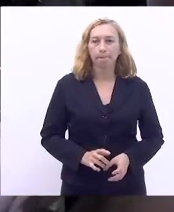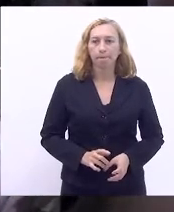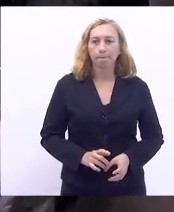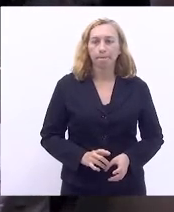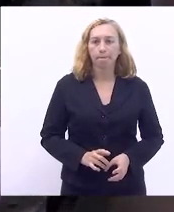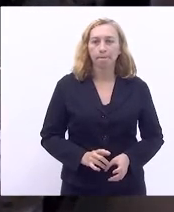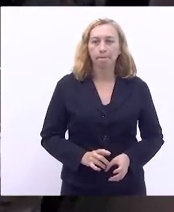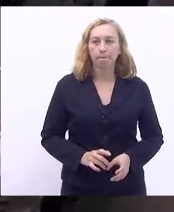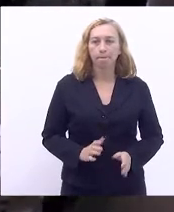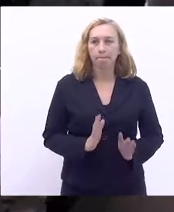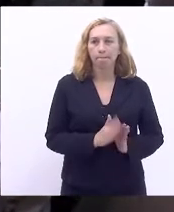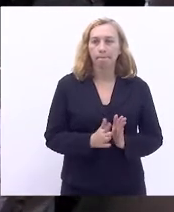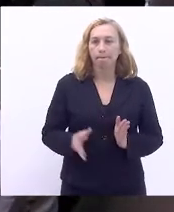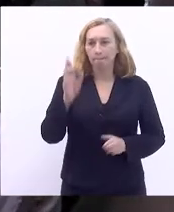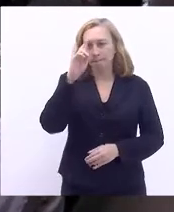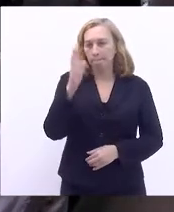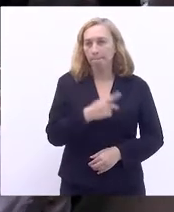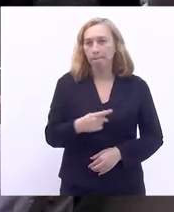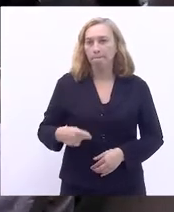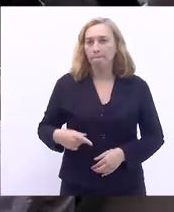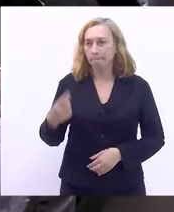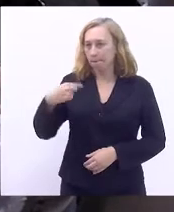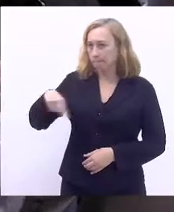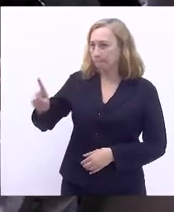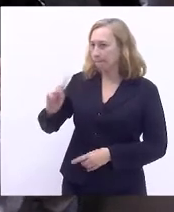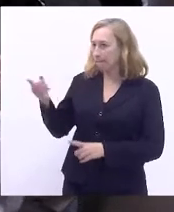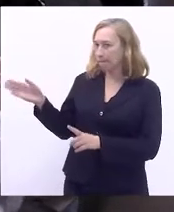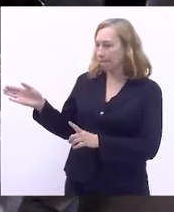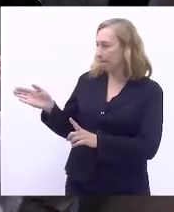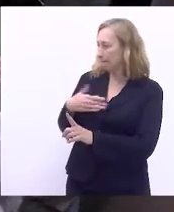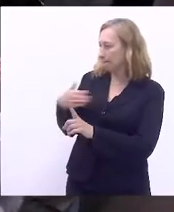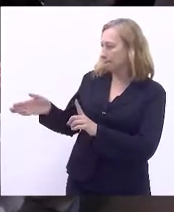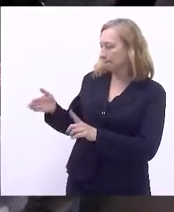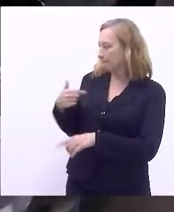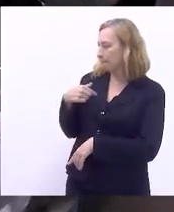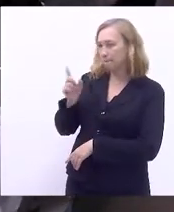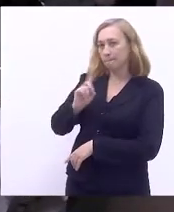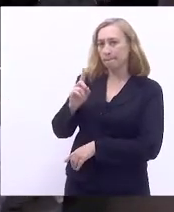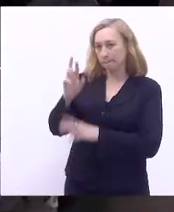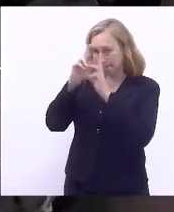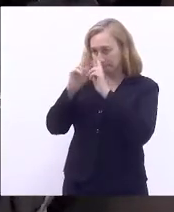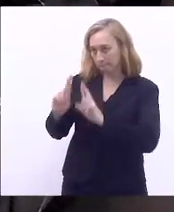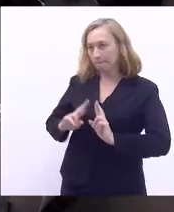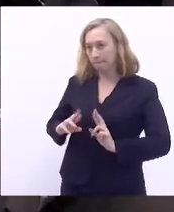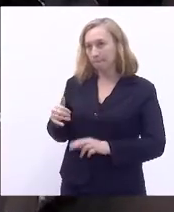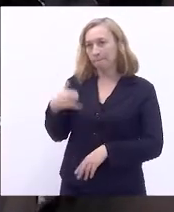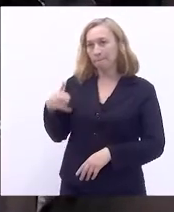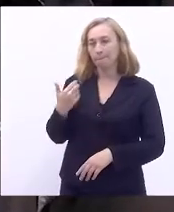Pela ordem, presidente. Pelo menos eu fui ali, ela não me bateu. Ela respondeu minha idade, respeitou minha idade.